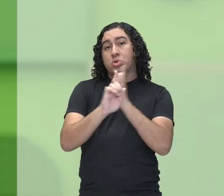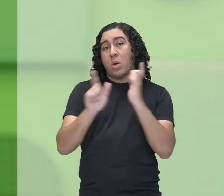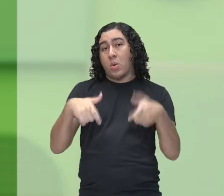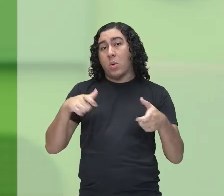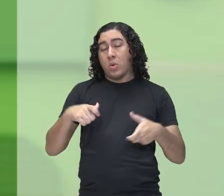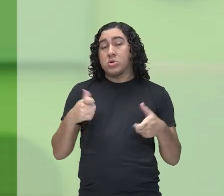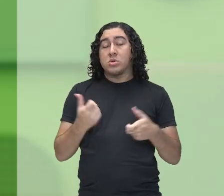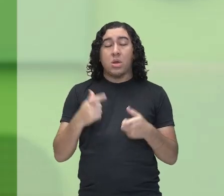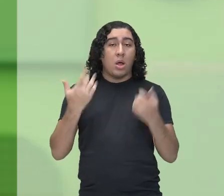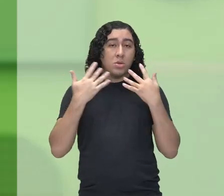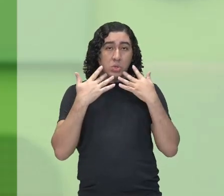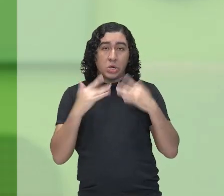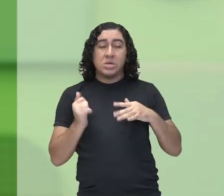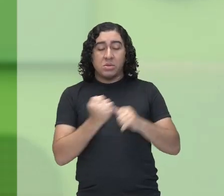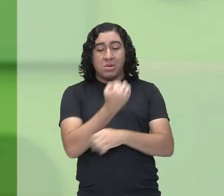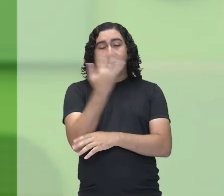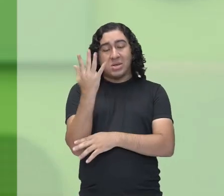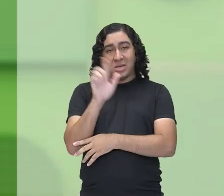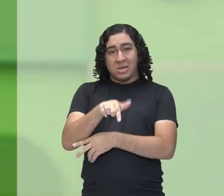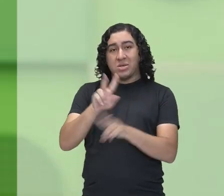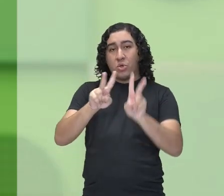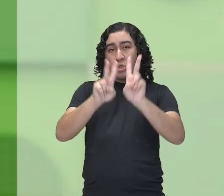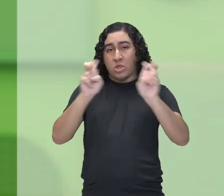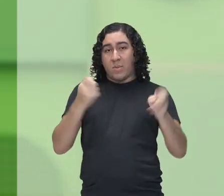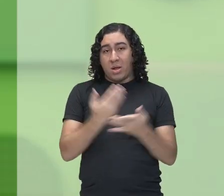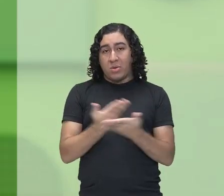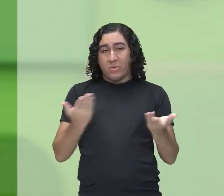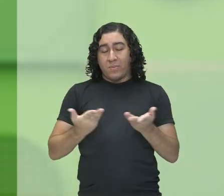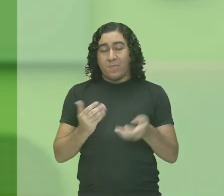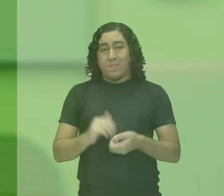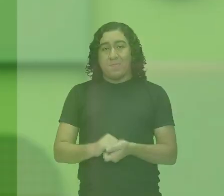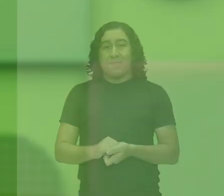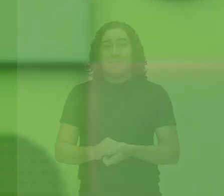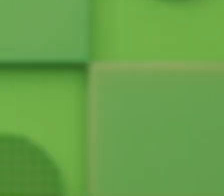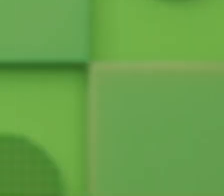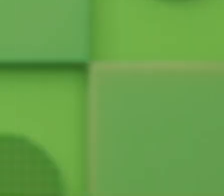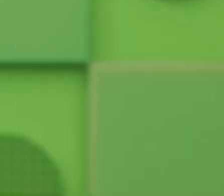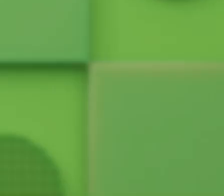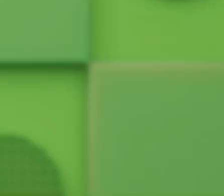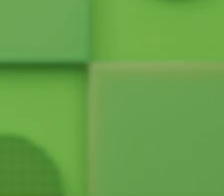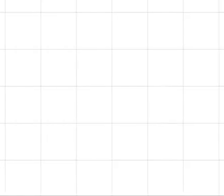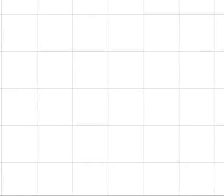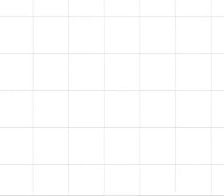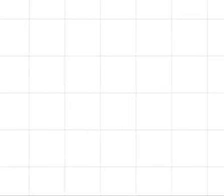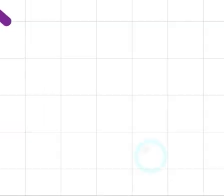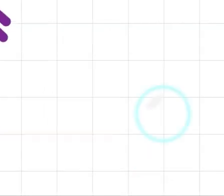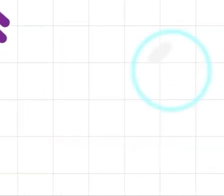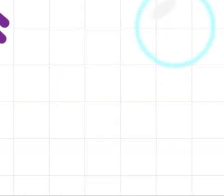natureza. Então, esse daí foi o assunto da nossa revisão. Tchau!